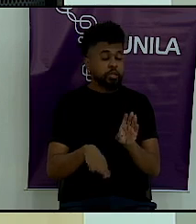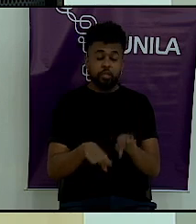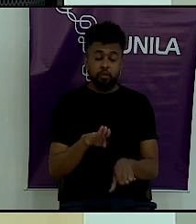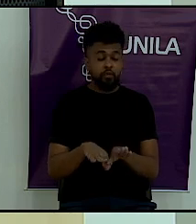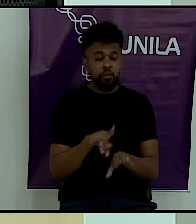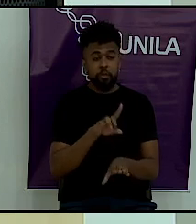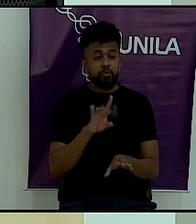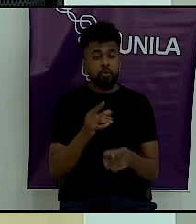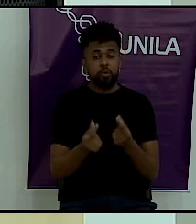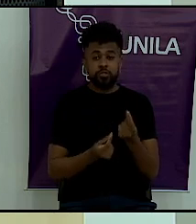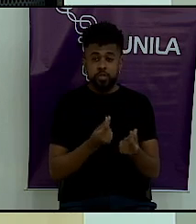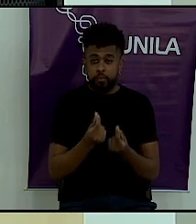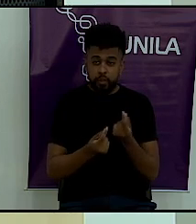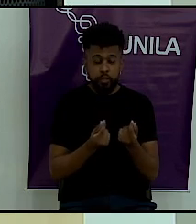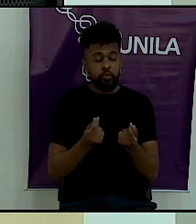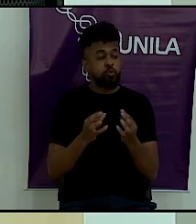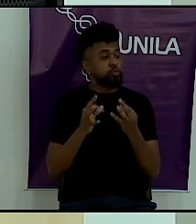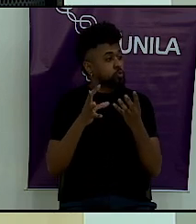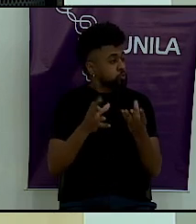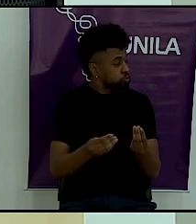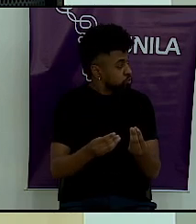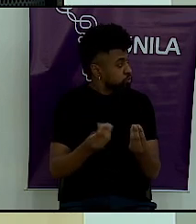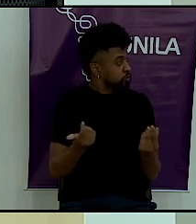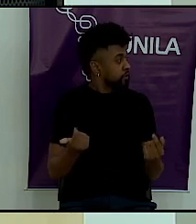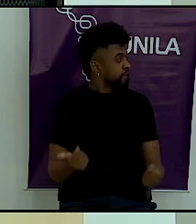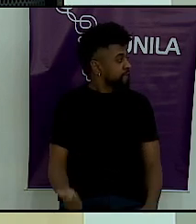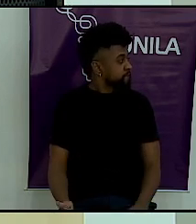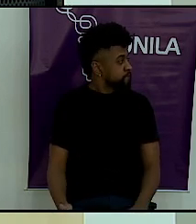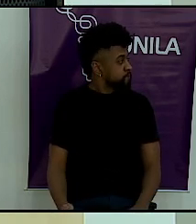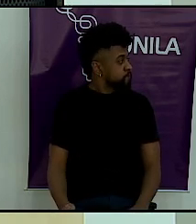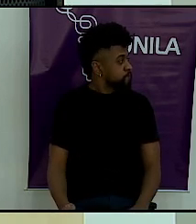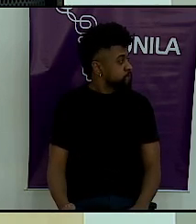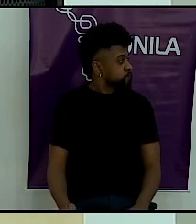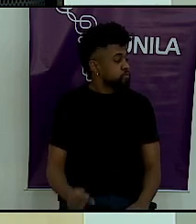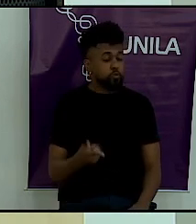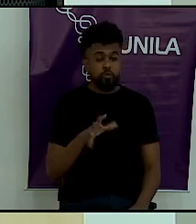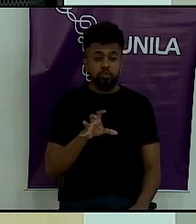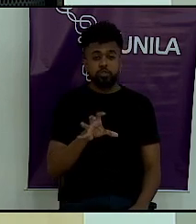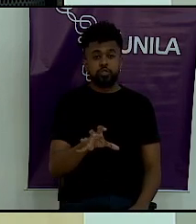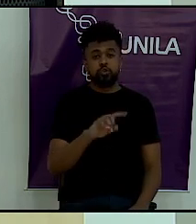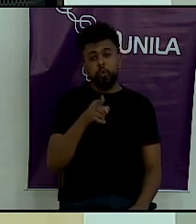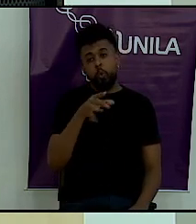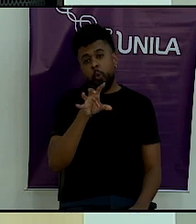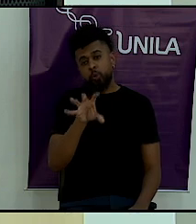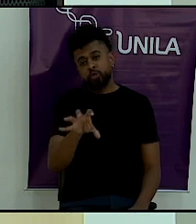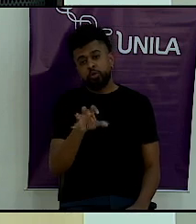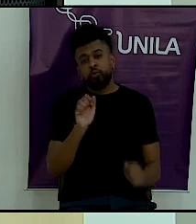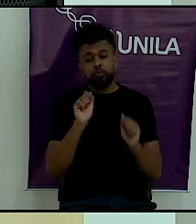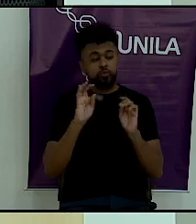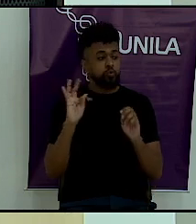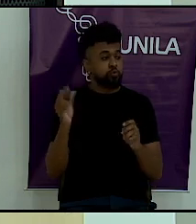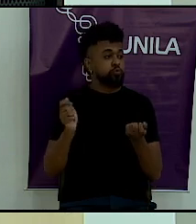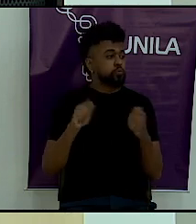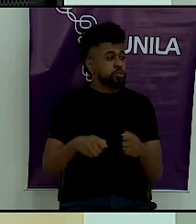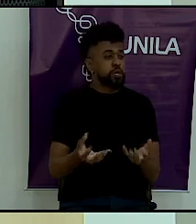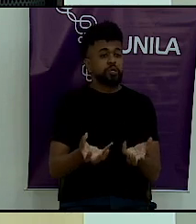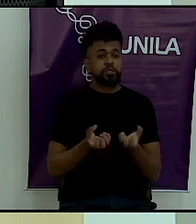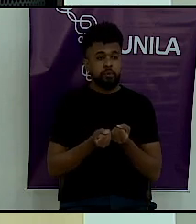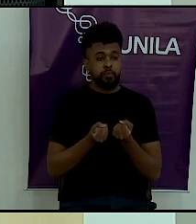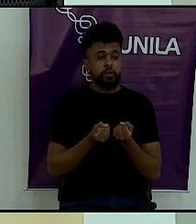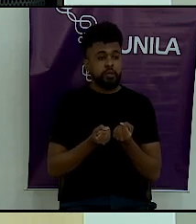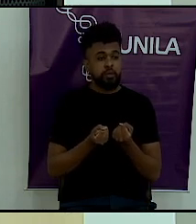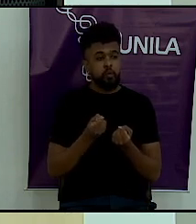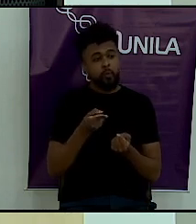não com esse orçamento integral para todos, né, mas de uma forma ou de outra que todos pudessem receber, pelo